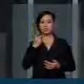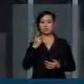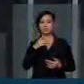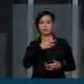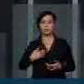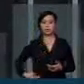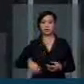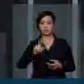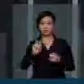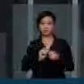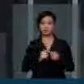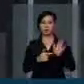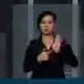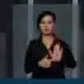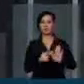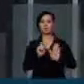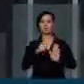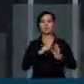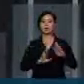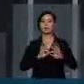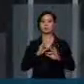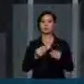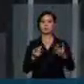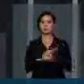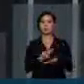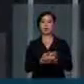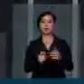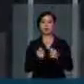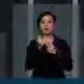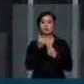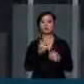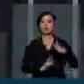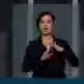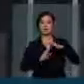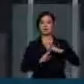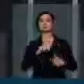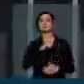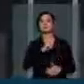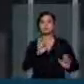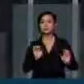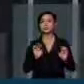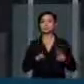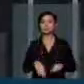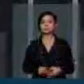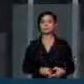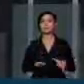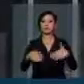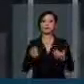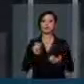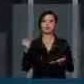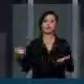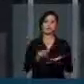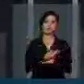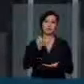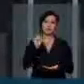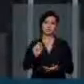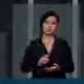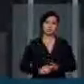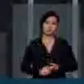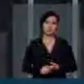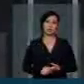mostrou os seus limites econômicos. E aí, o que está acontecendo é que uma